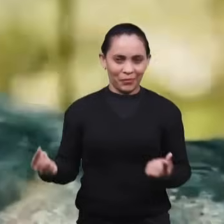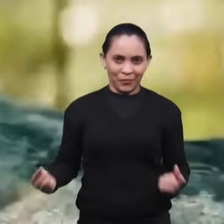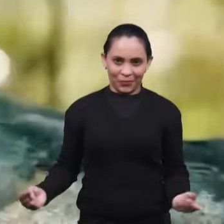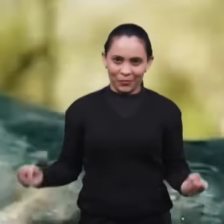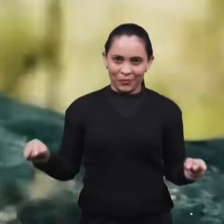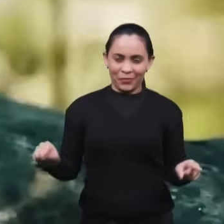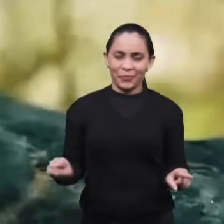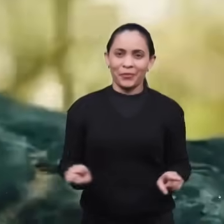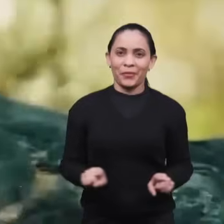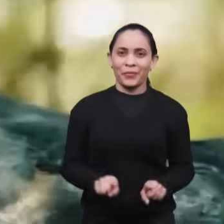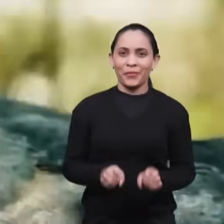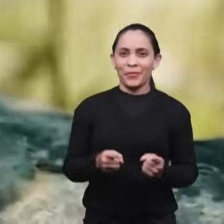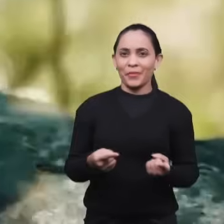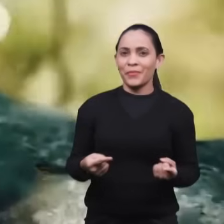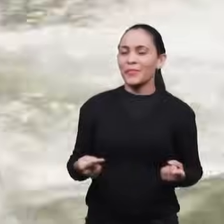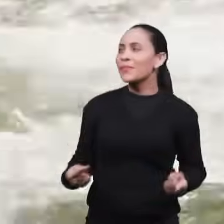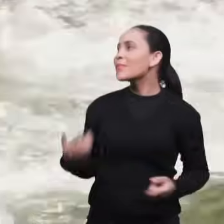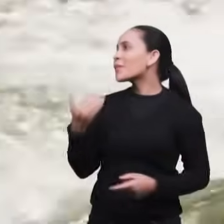Sonda o meu